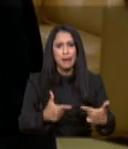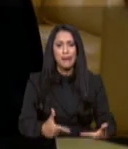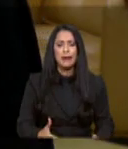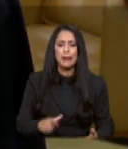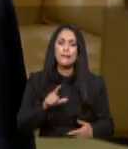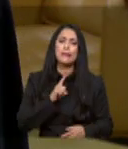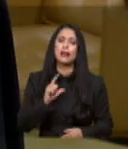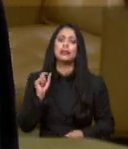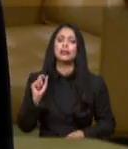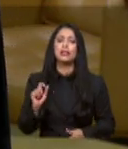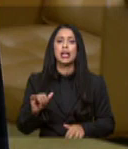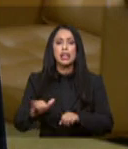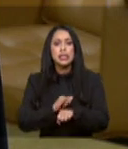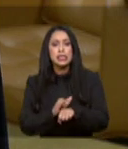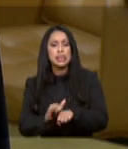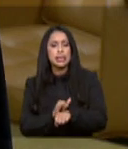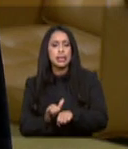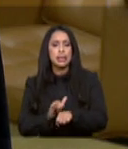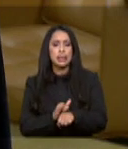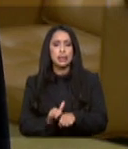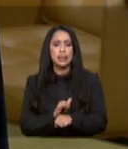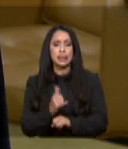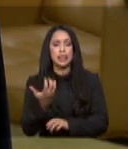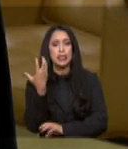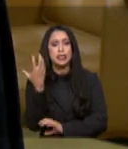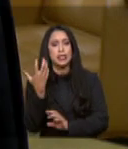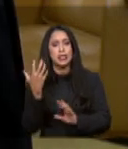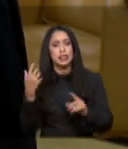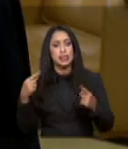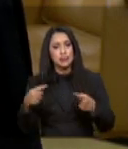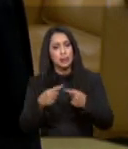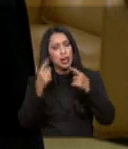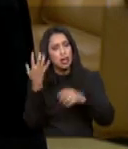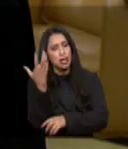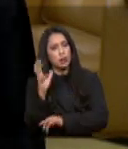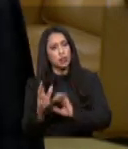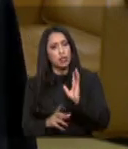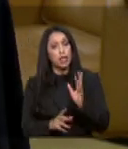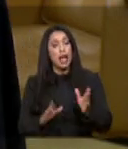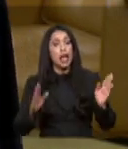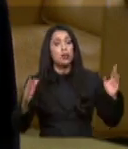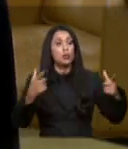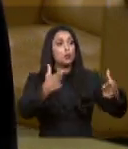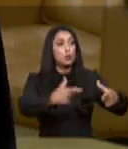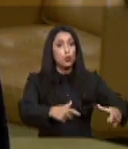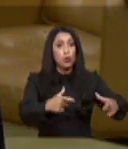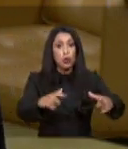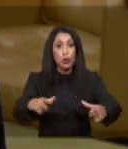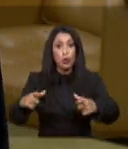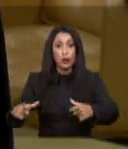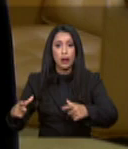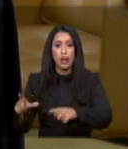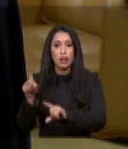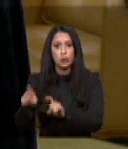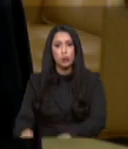fortalecer os instrumentos de regularização ambiental também dos imóveis rurais desta região, de